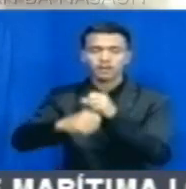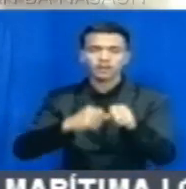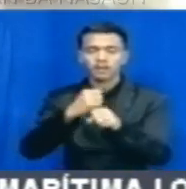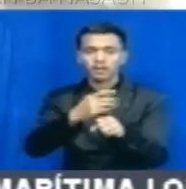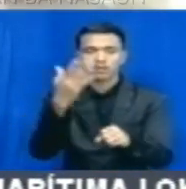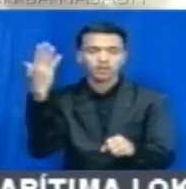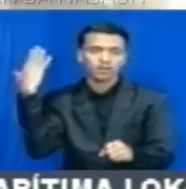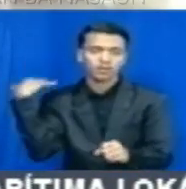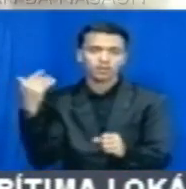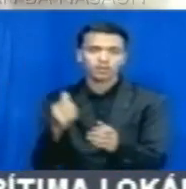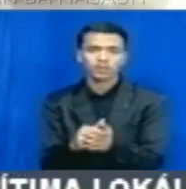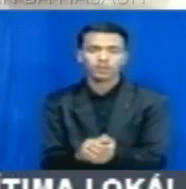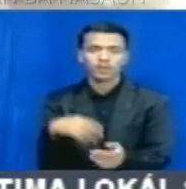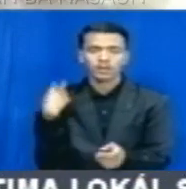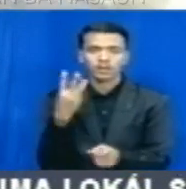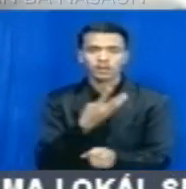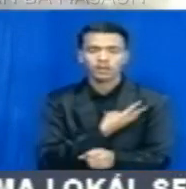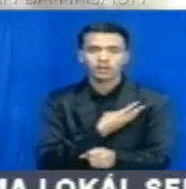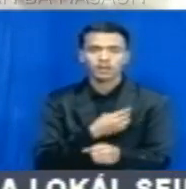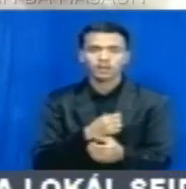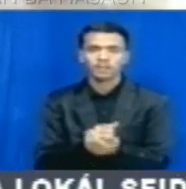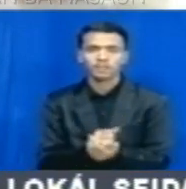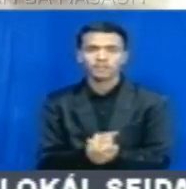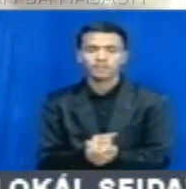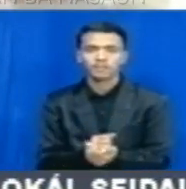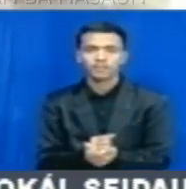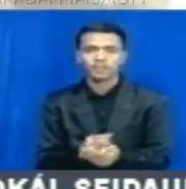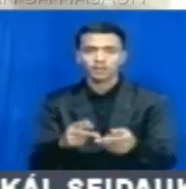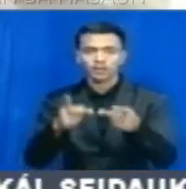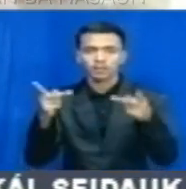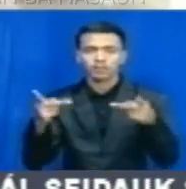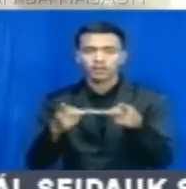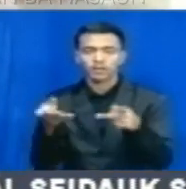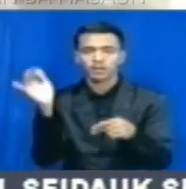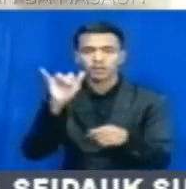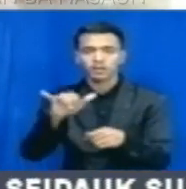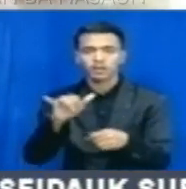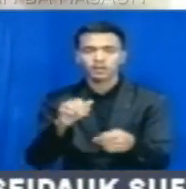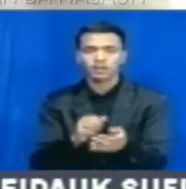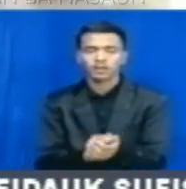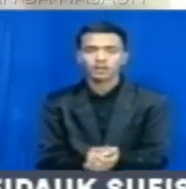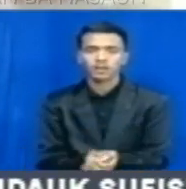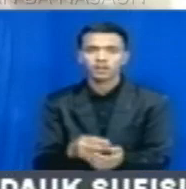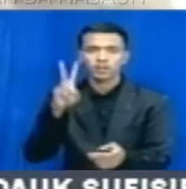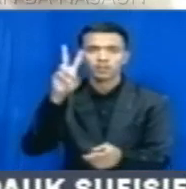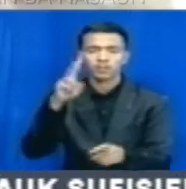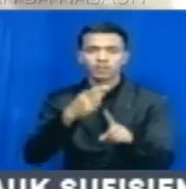kiupa. Ita mobiliza ona container freezer ser, kuasa unidade rua, husi